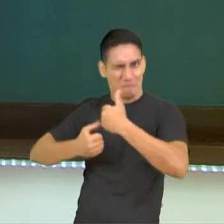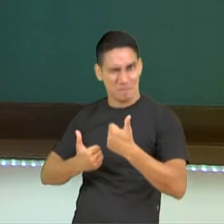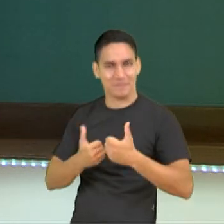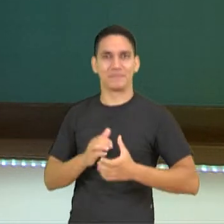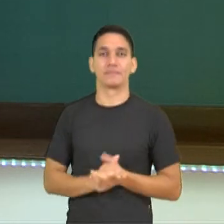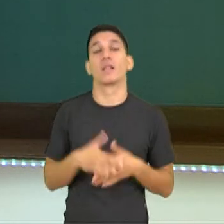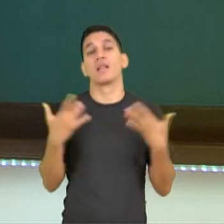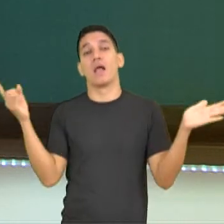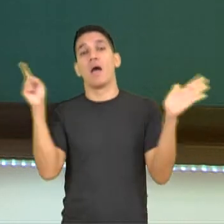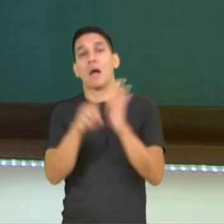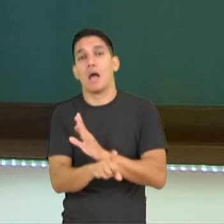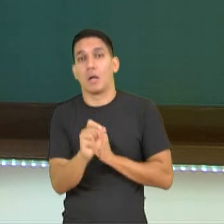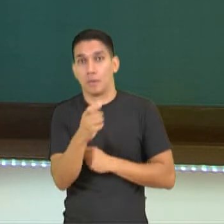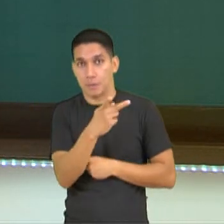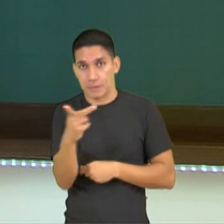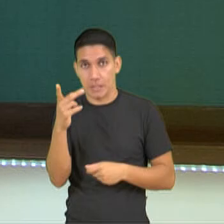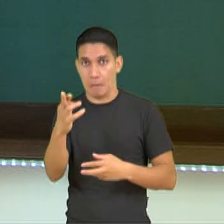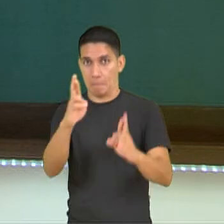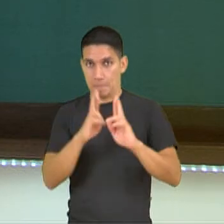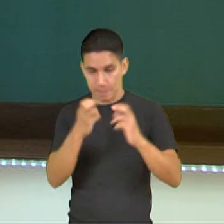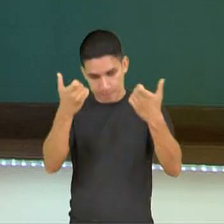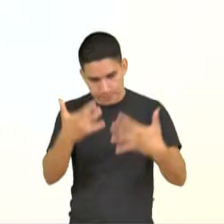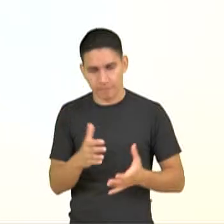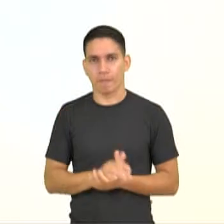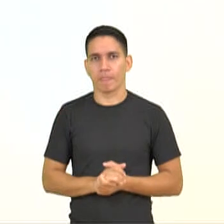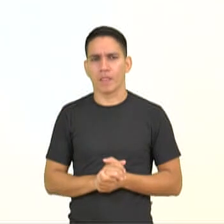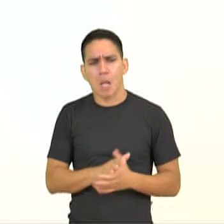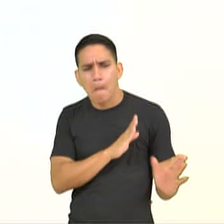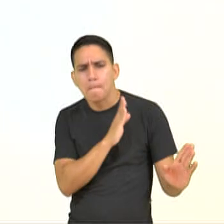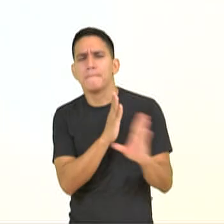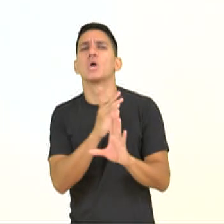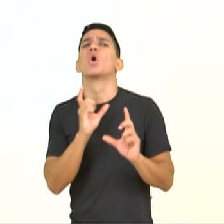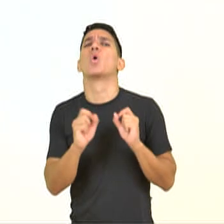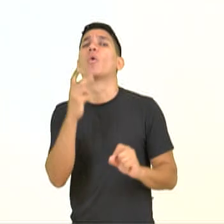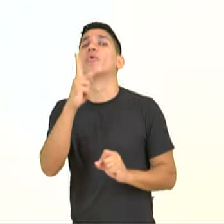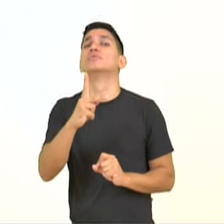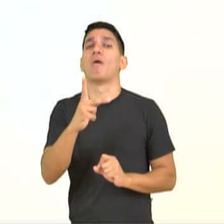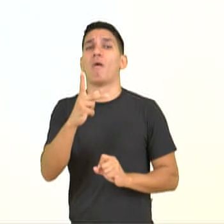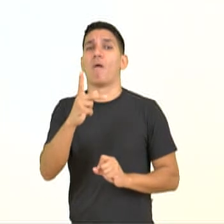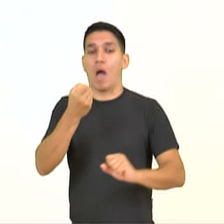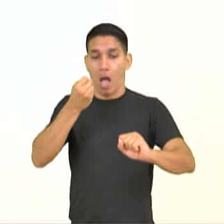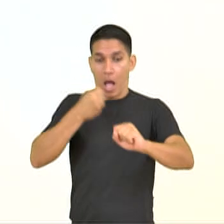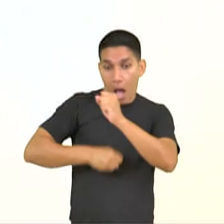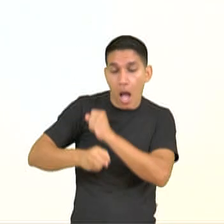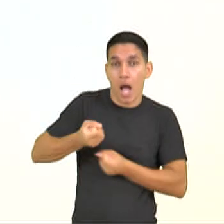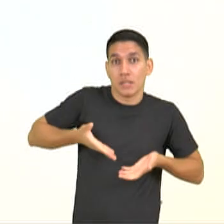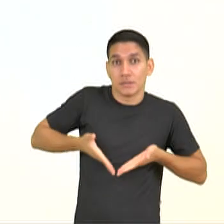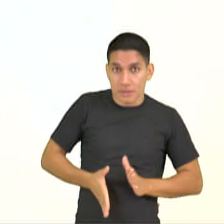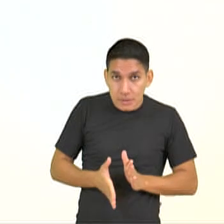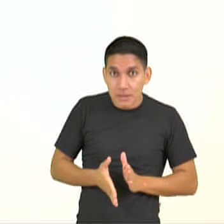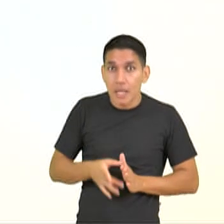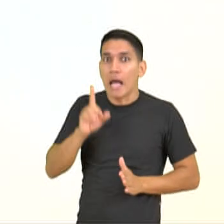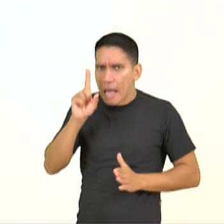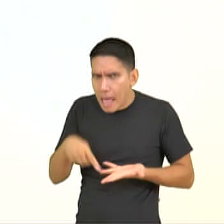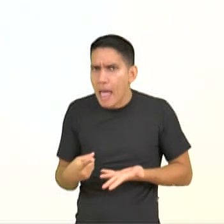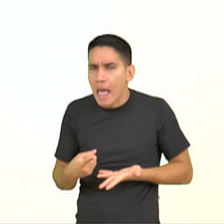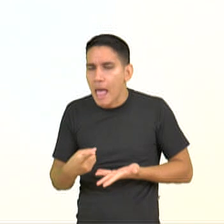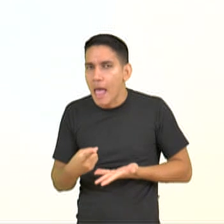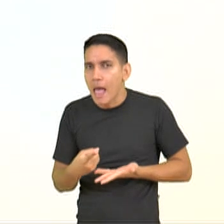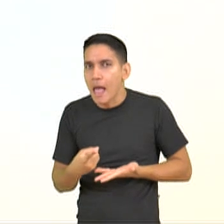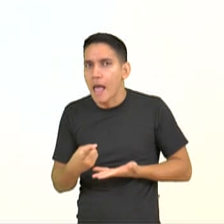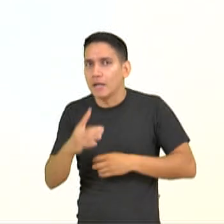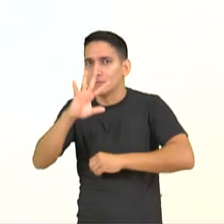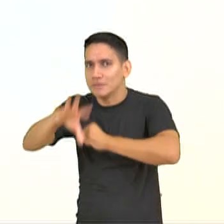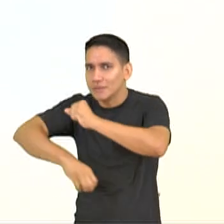aí, uma perguntinha aí para vocês responderem. Descubra se o ano que você nasceu, ou se o ano do teu nascimento, era bissexto